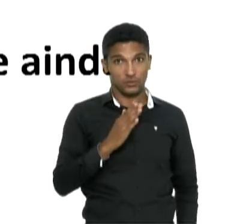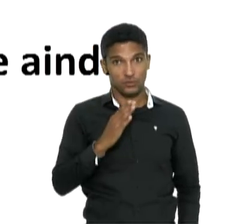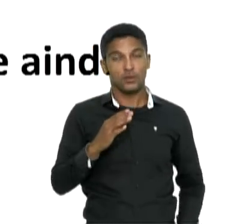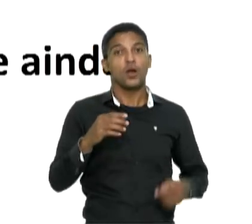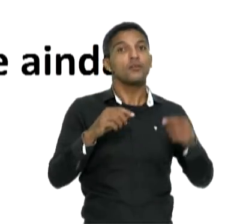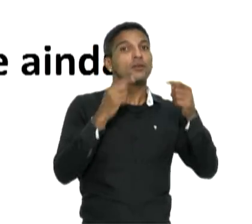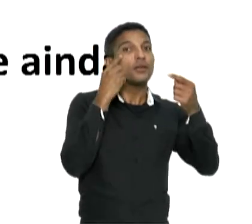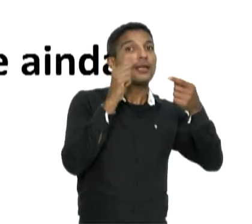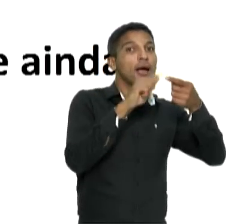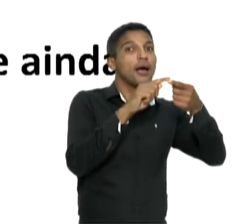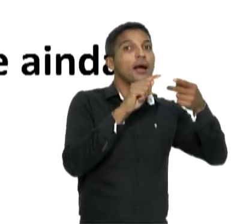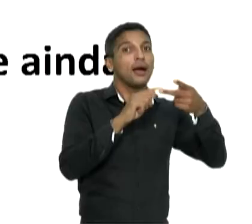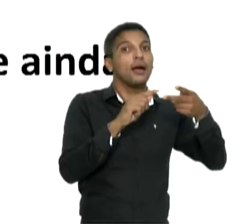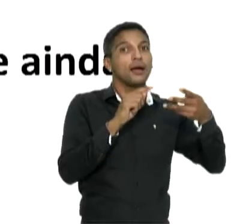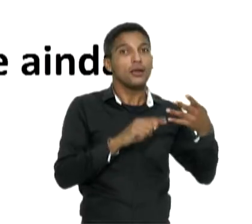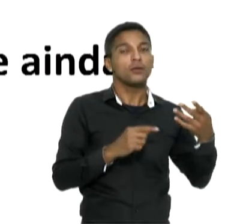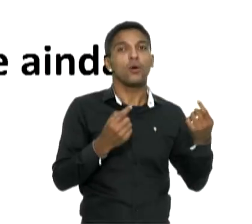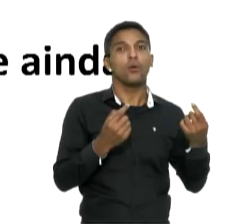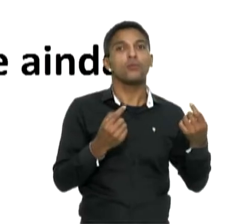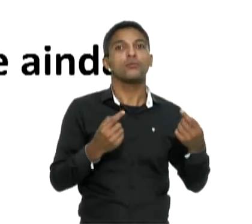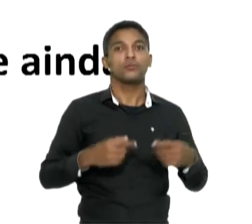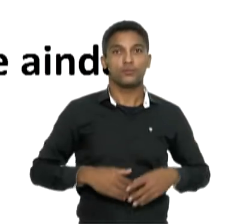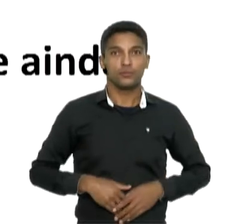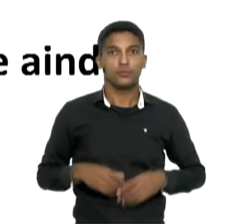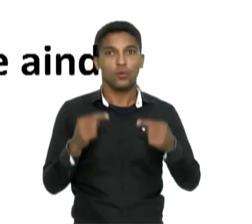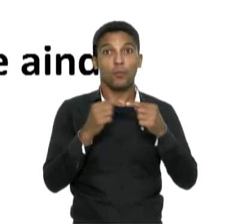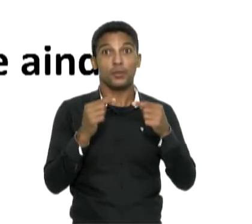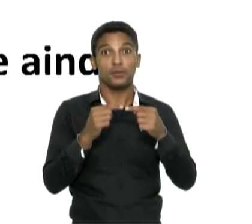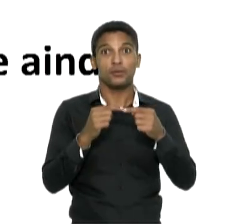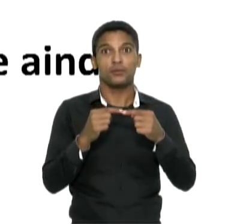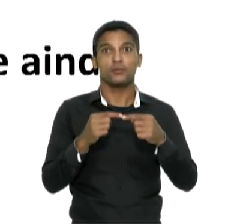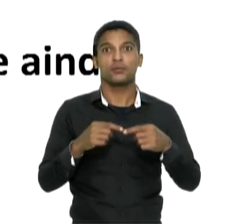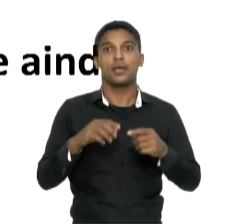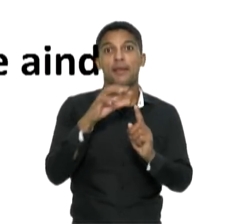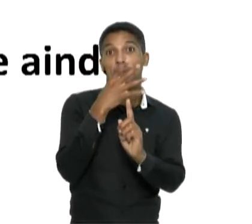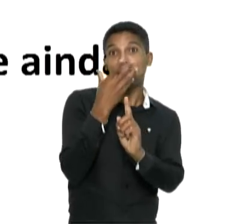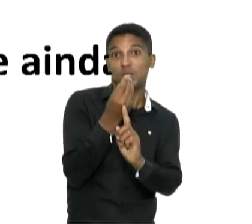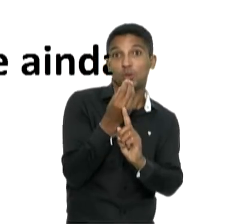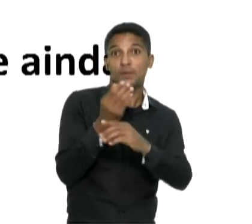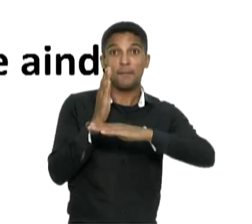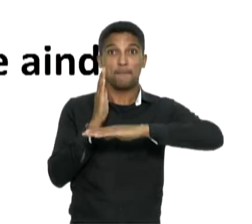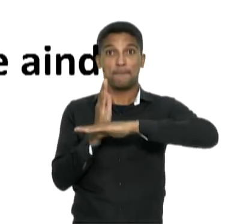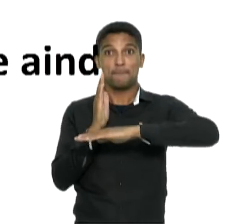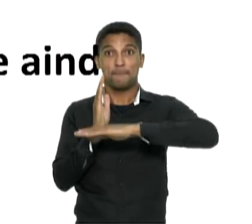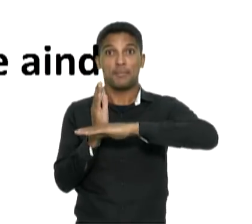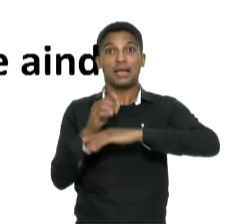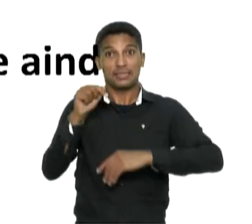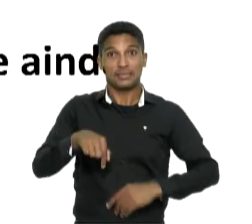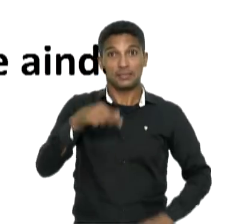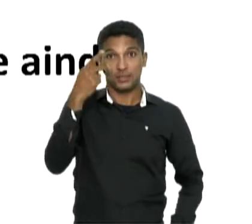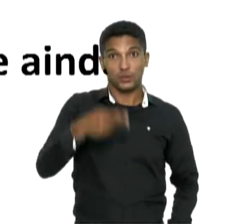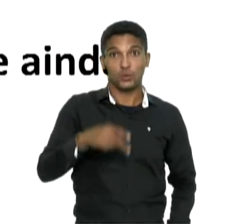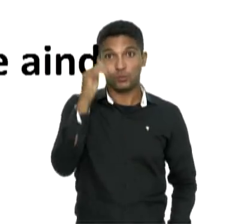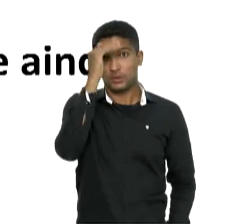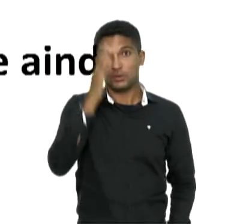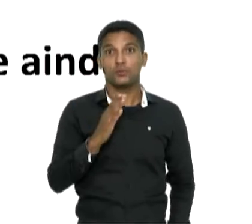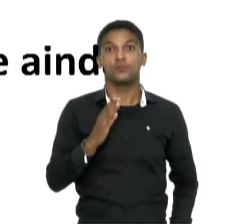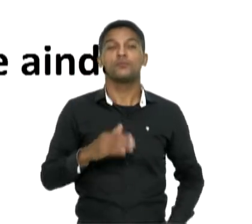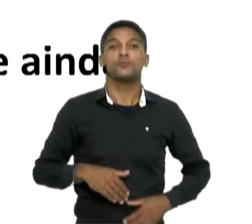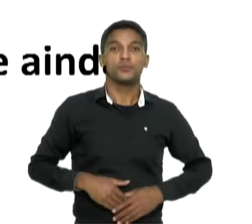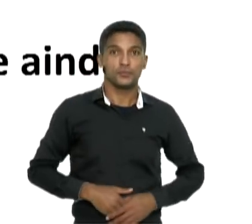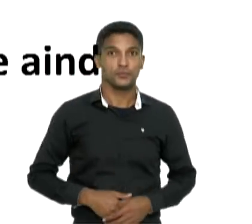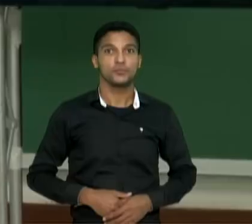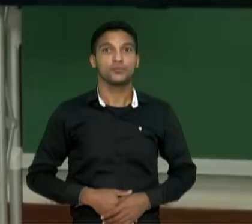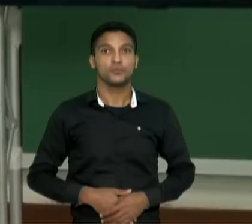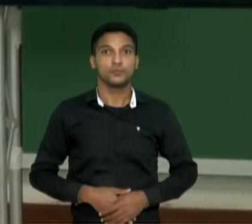Minas Gerais, destacou-se a escultura Aleijadinho. C. Ocorreu apenas no Paraná. D. Não houve influência no Brasil,